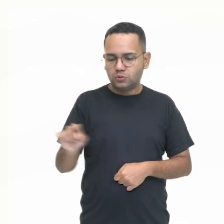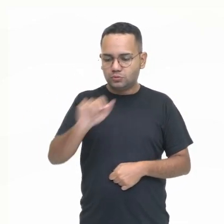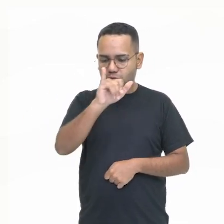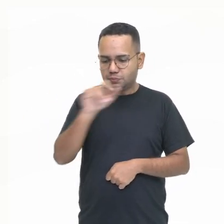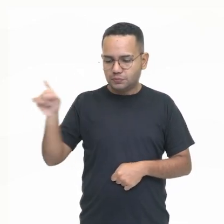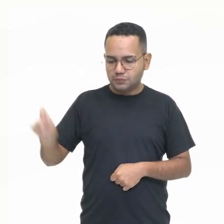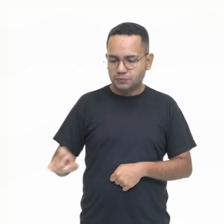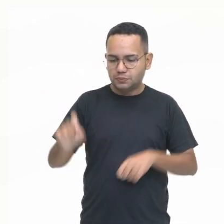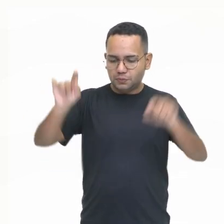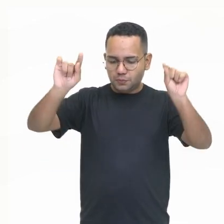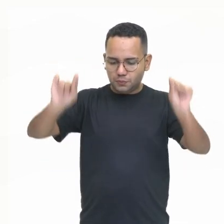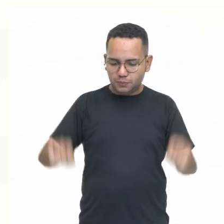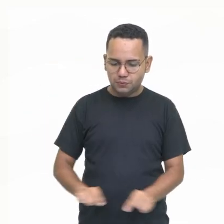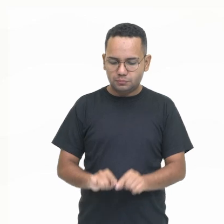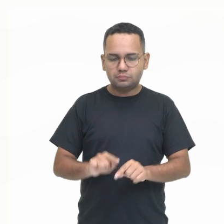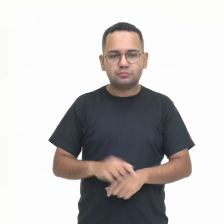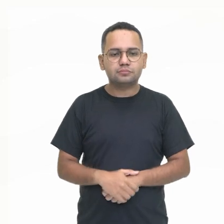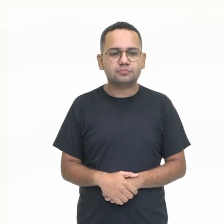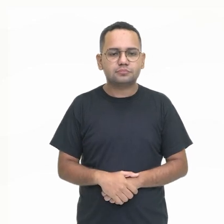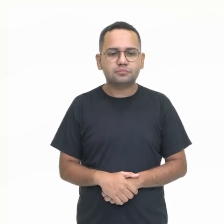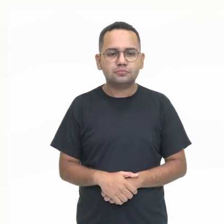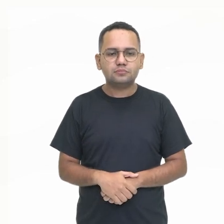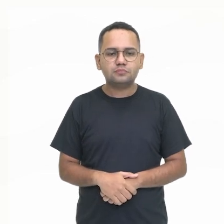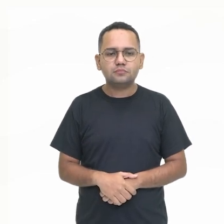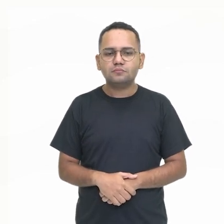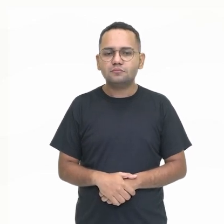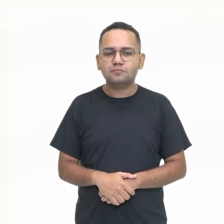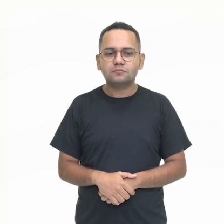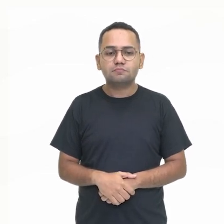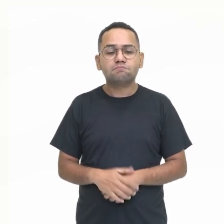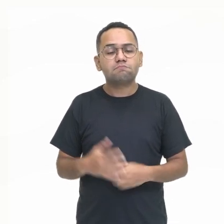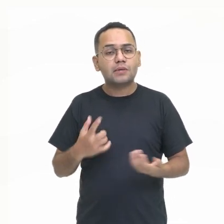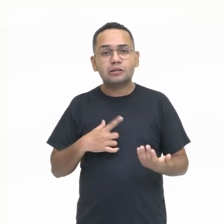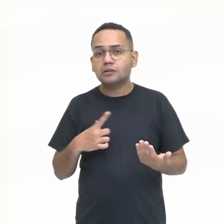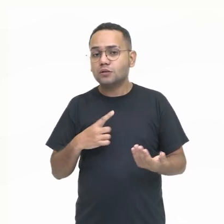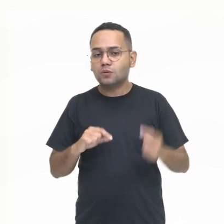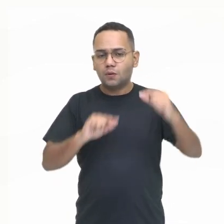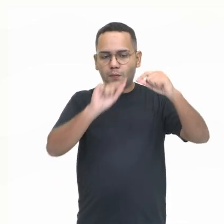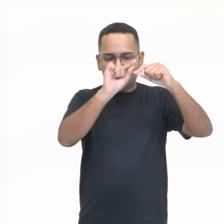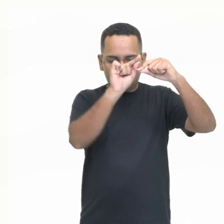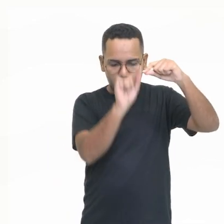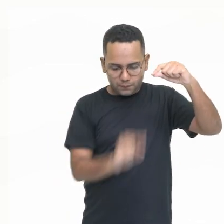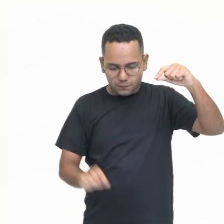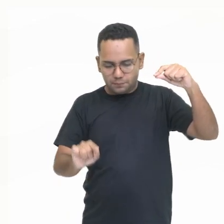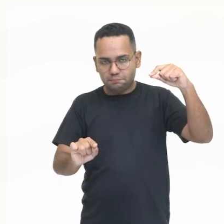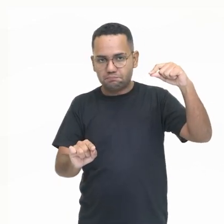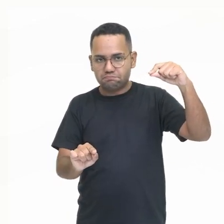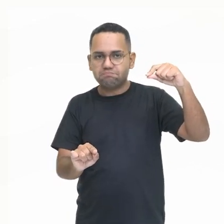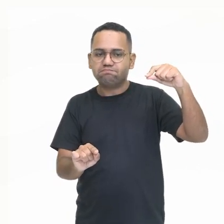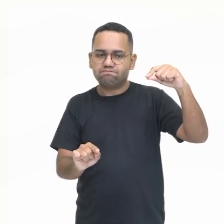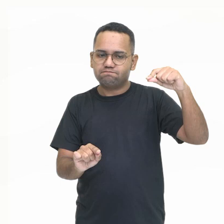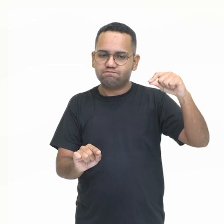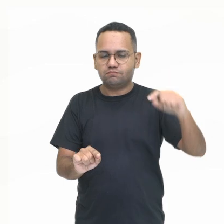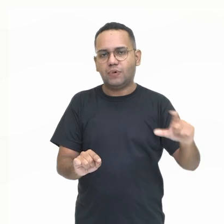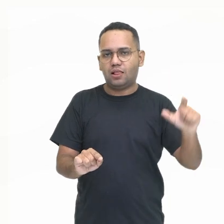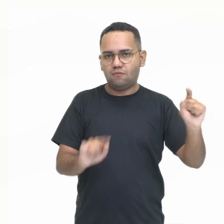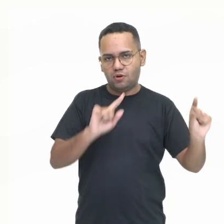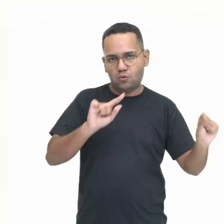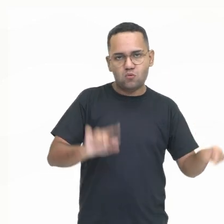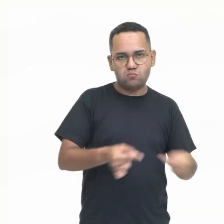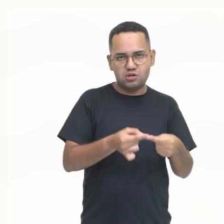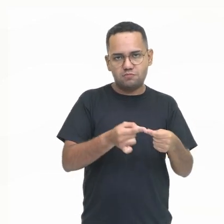cima. Neste caso, a função é decrescente para x menor ou igual a